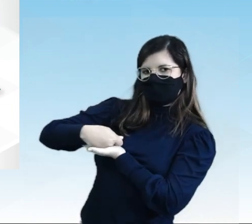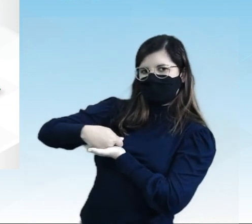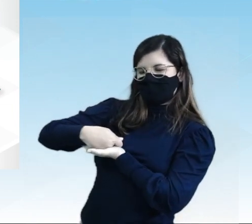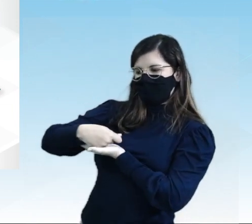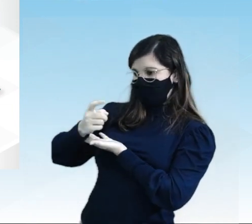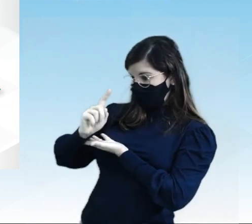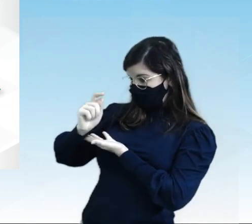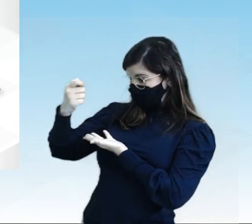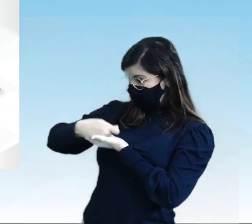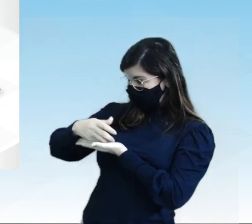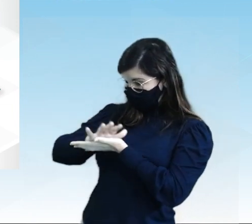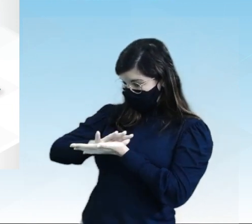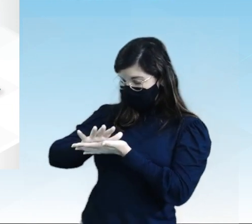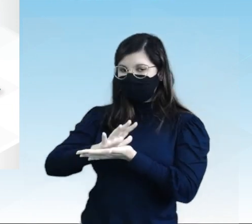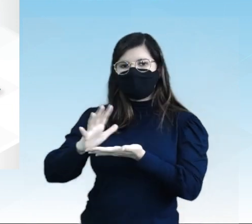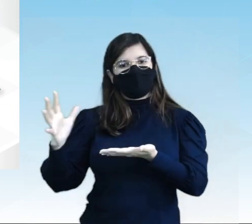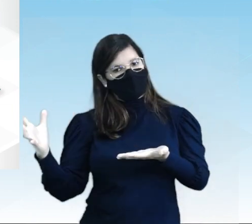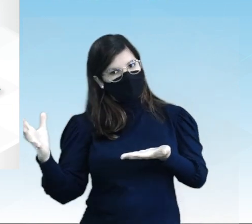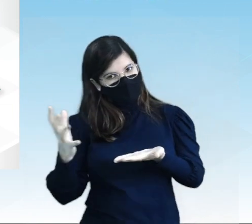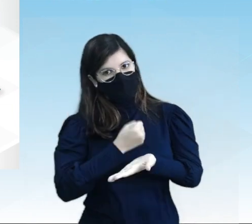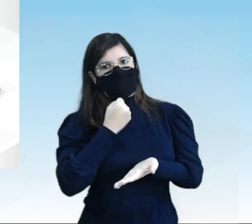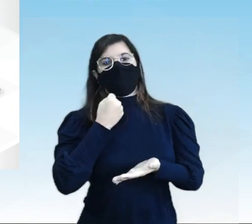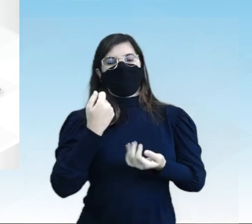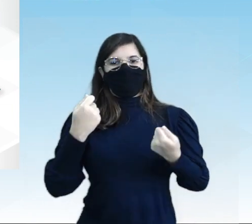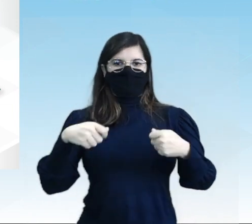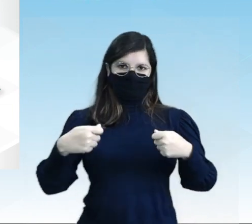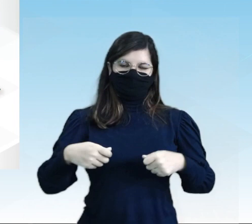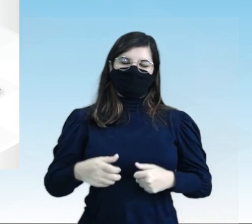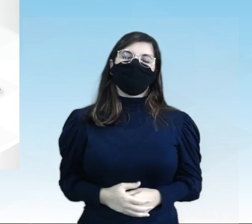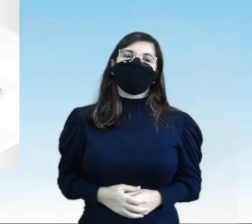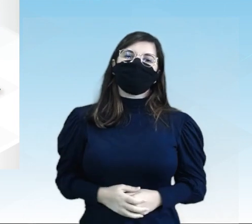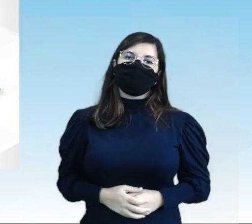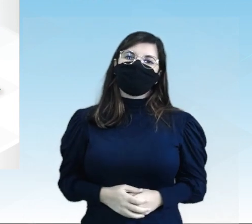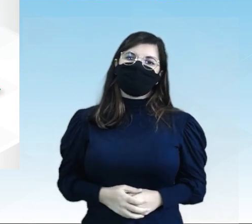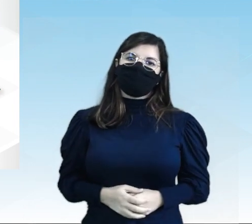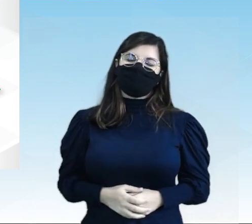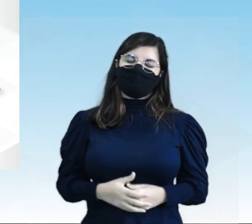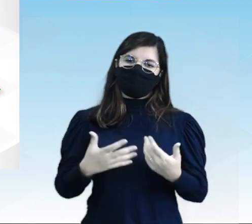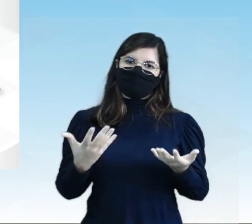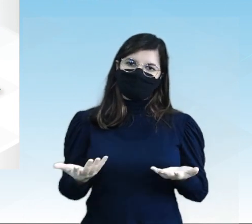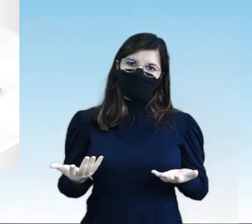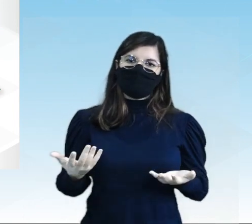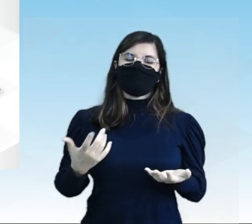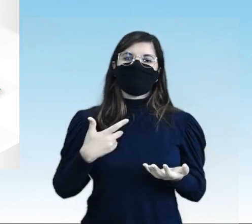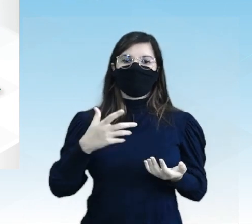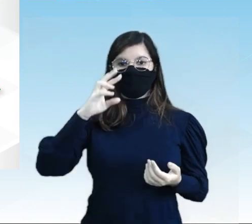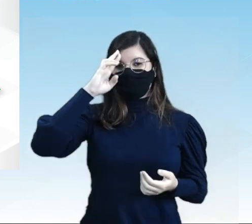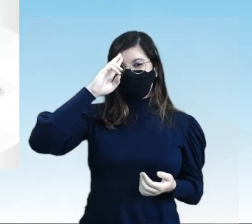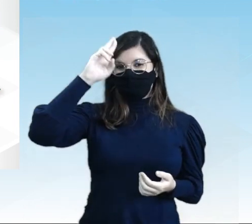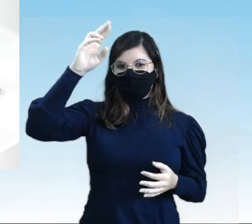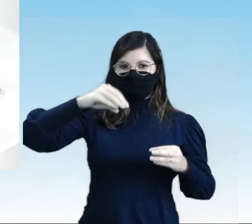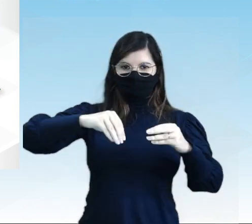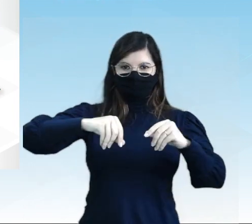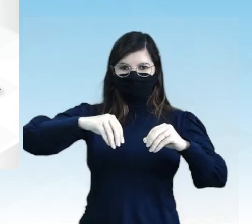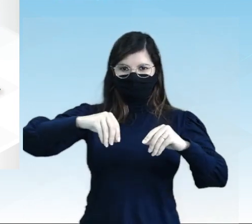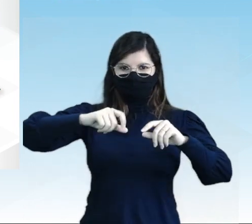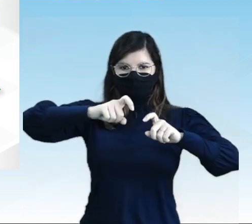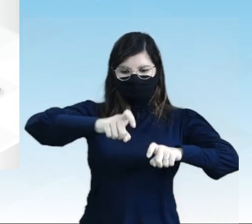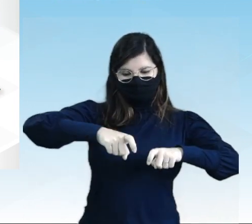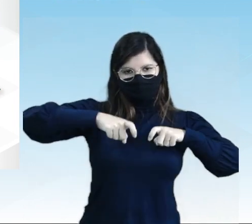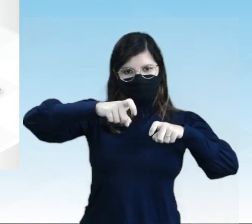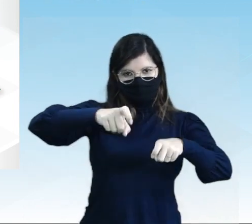os holandeses tomava meu Engenho Então vamos reunir os donos de Engenho